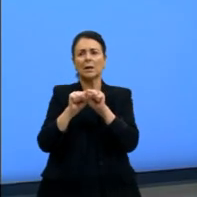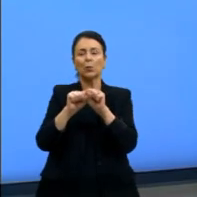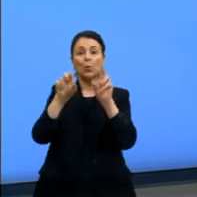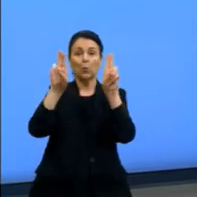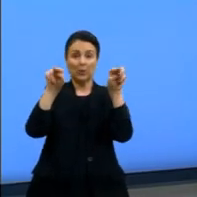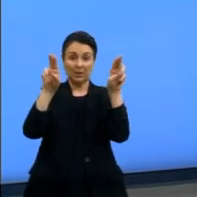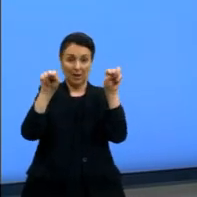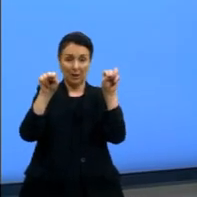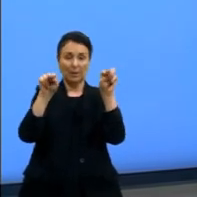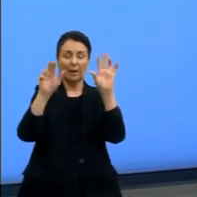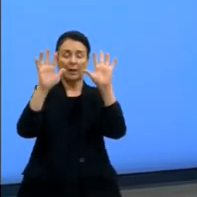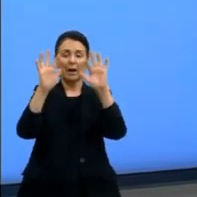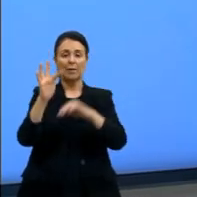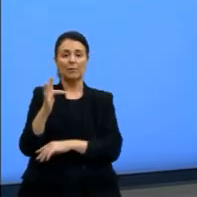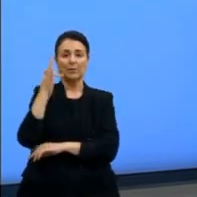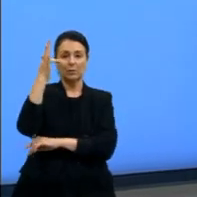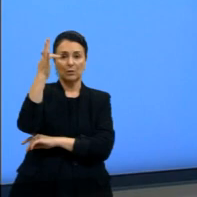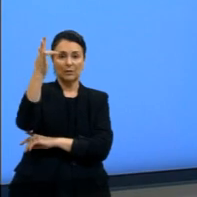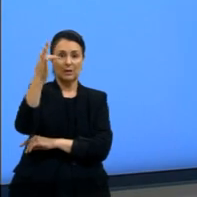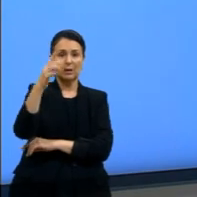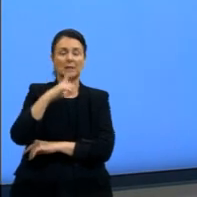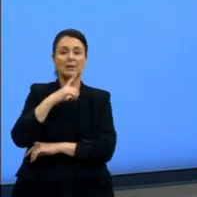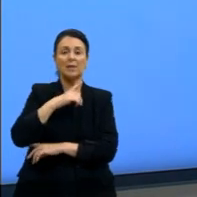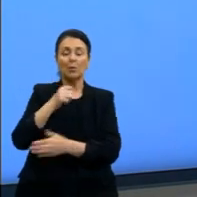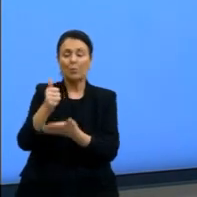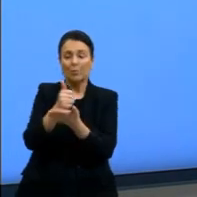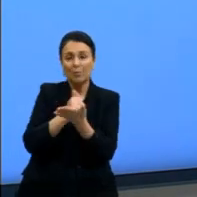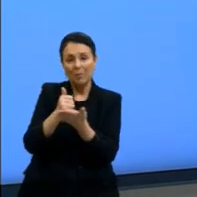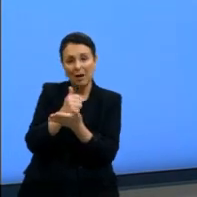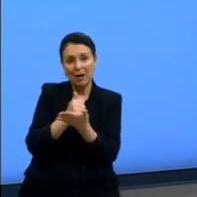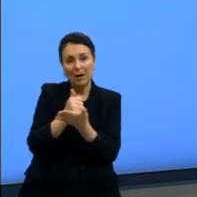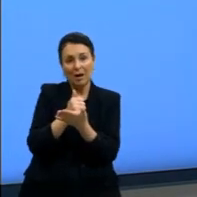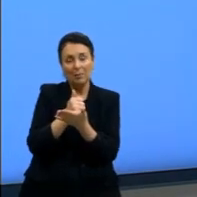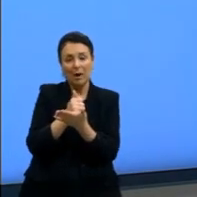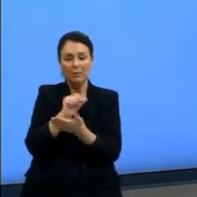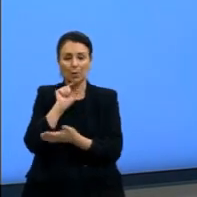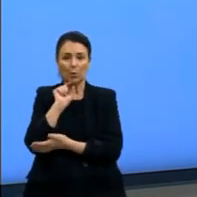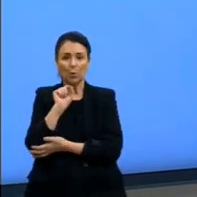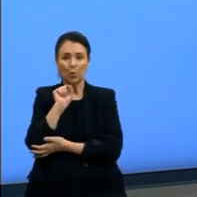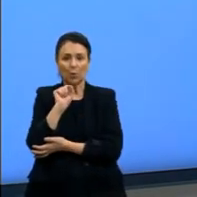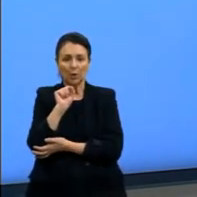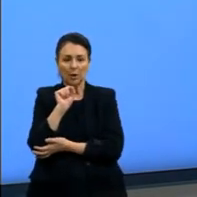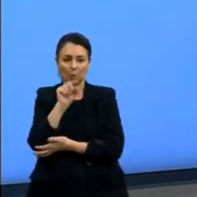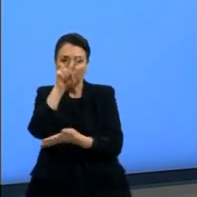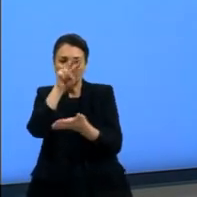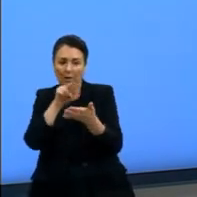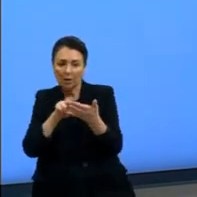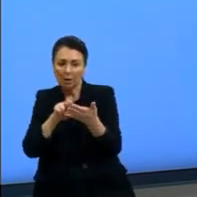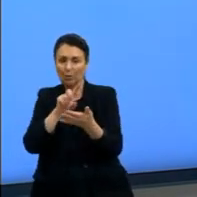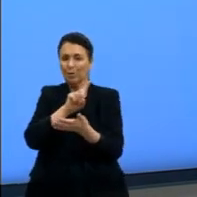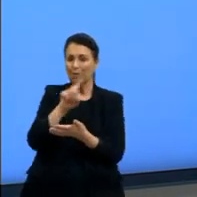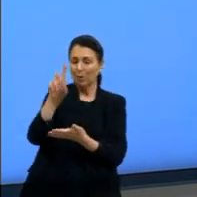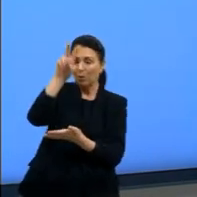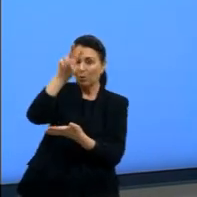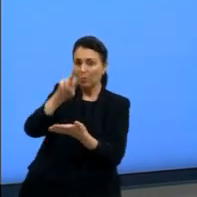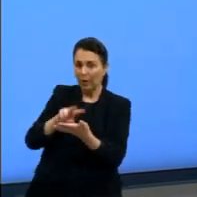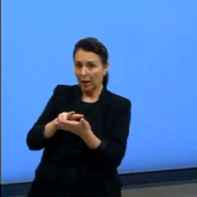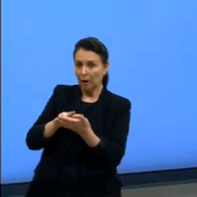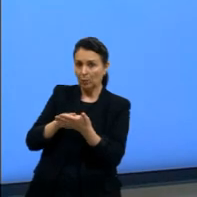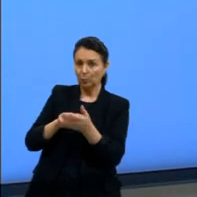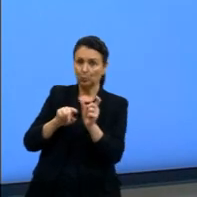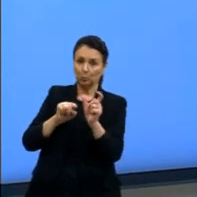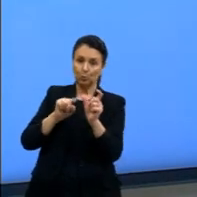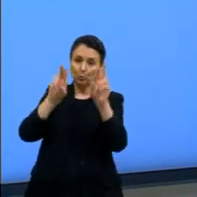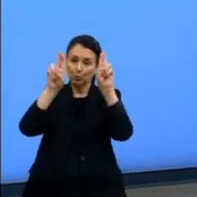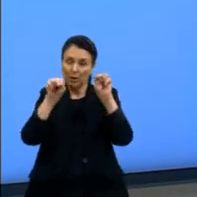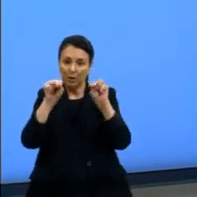que nós vamos estudando nessas aulas eles estão muito baseado na questão do que o Enem vem perguntando sobre filosofia né